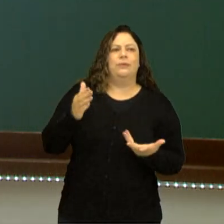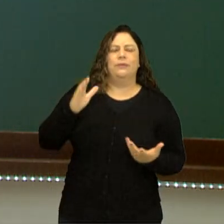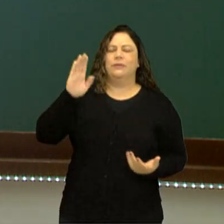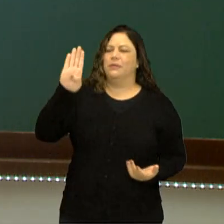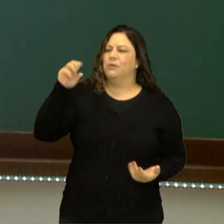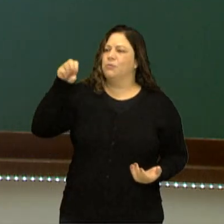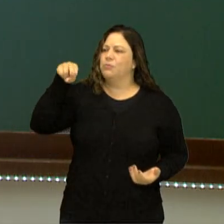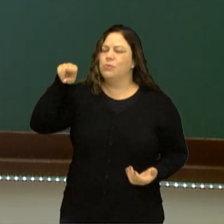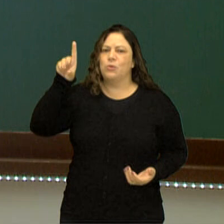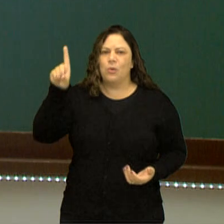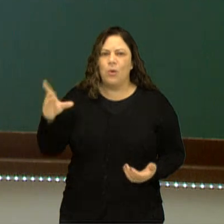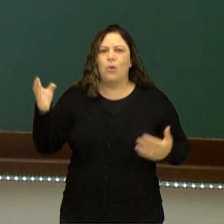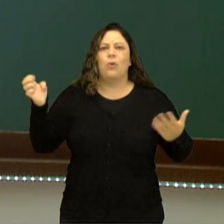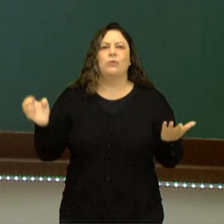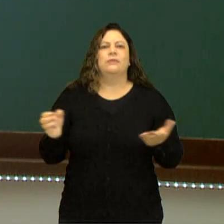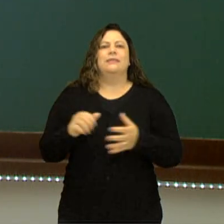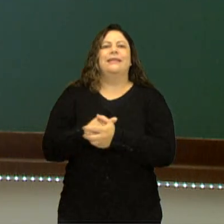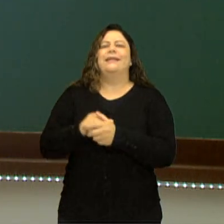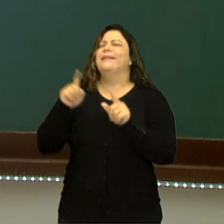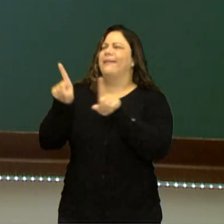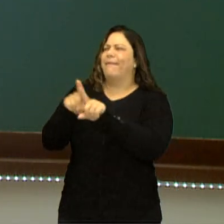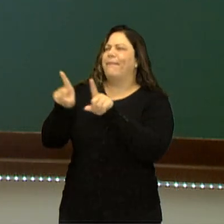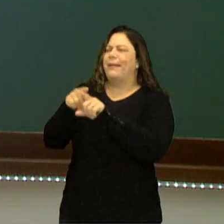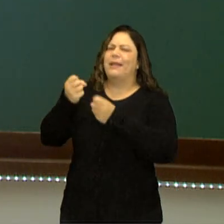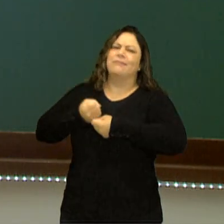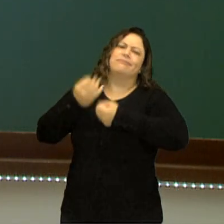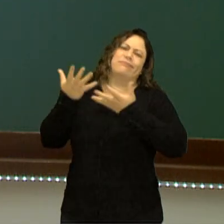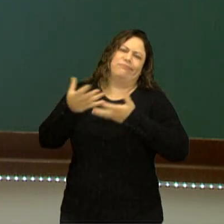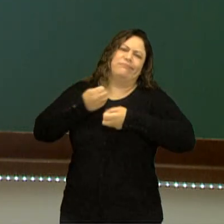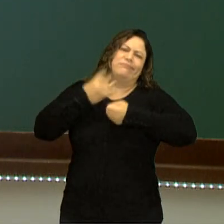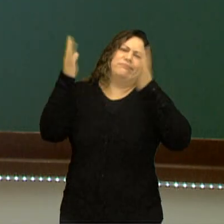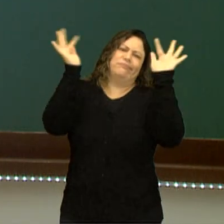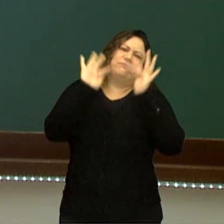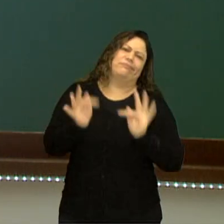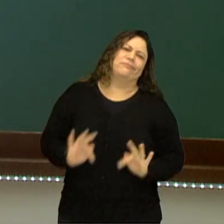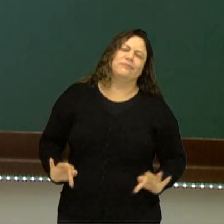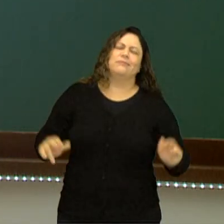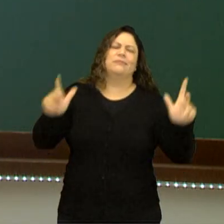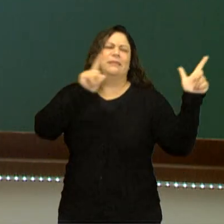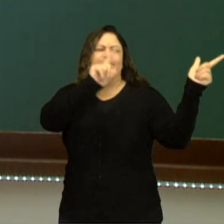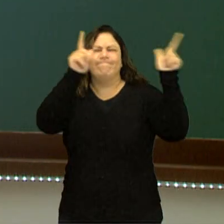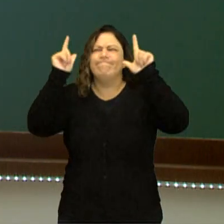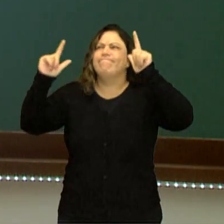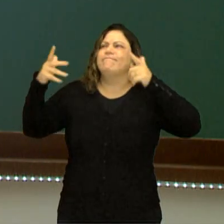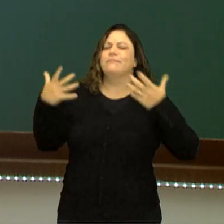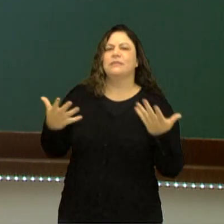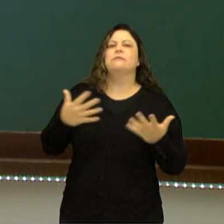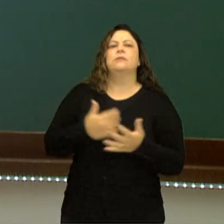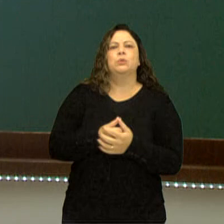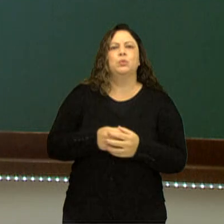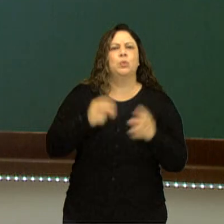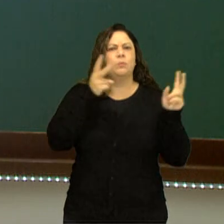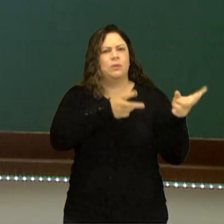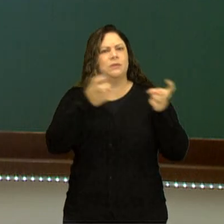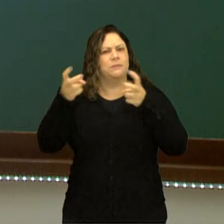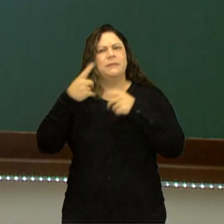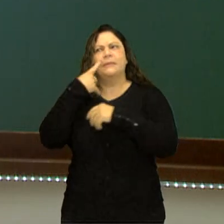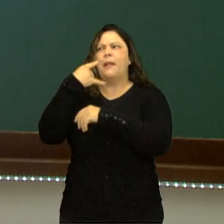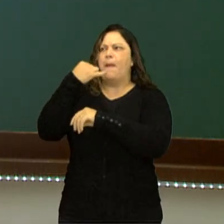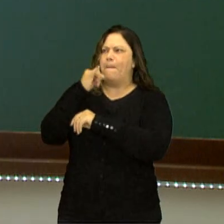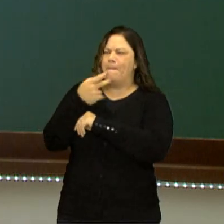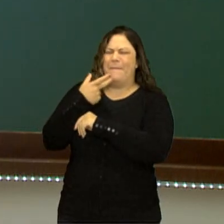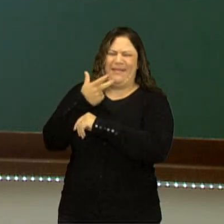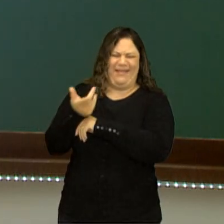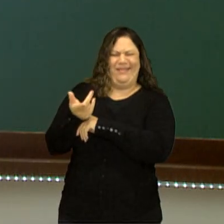é uma resposta ótima, a expressão ó ventura, ó felicidade. Então, você pode perceber, o seu pai, dificilmente